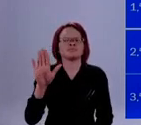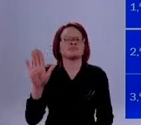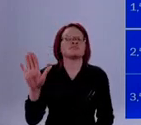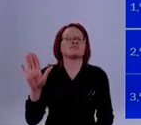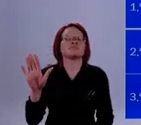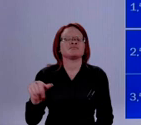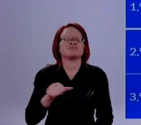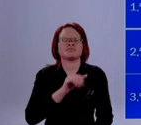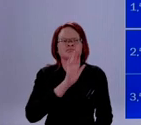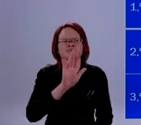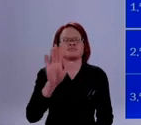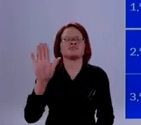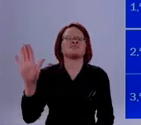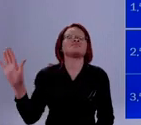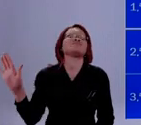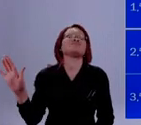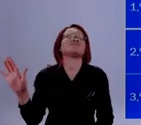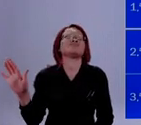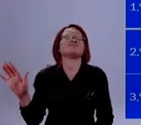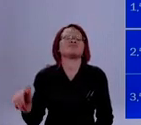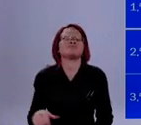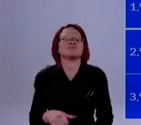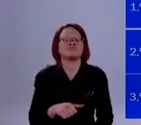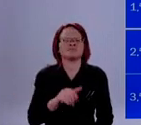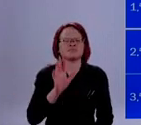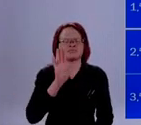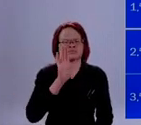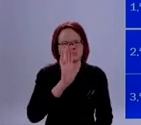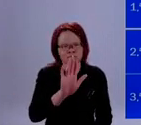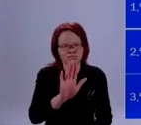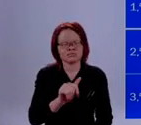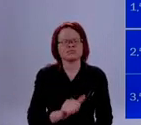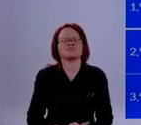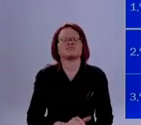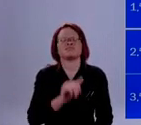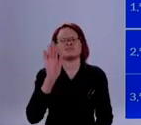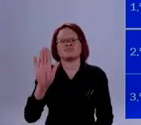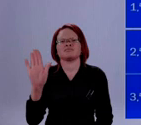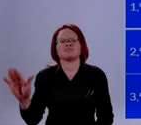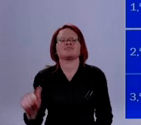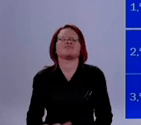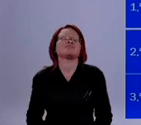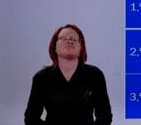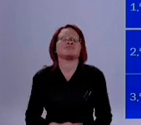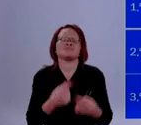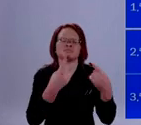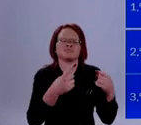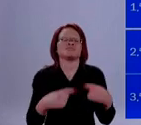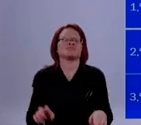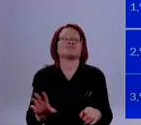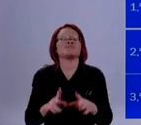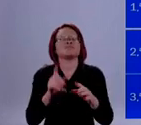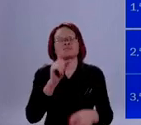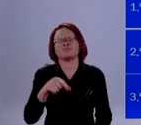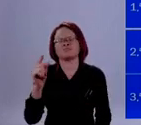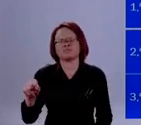teu Deus e no feminino tua tuas para